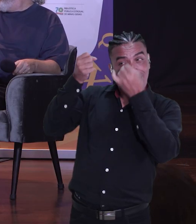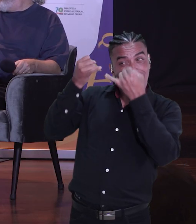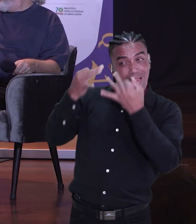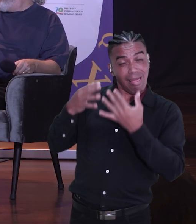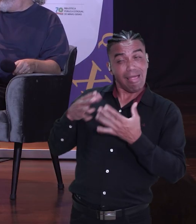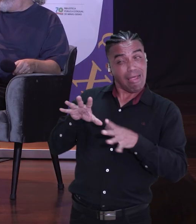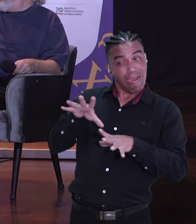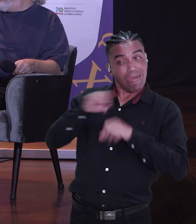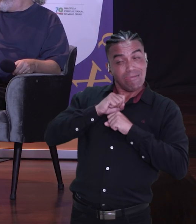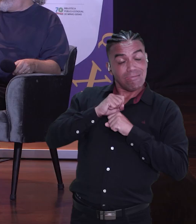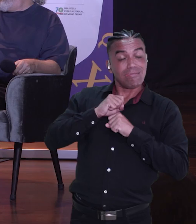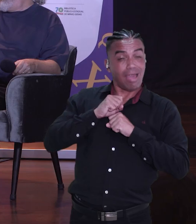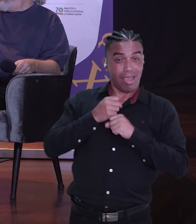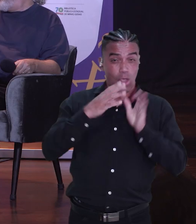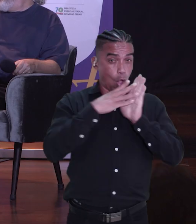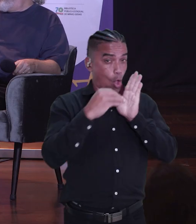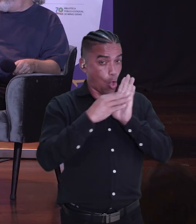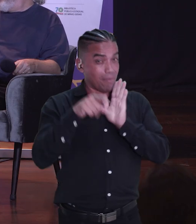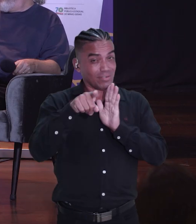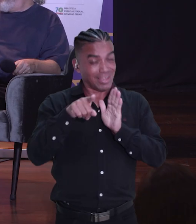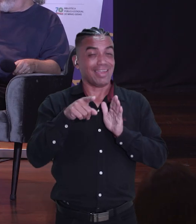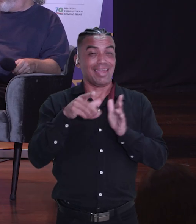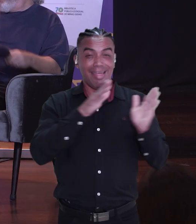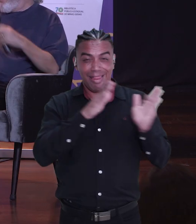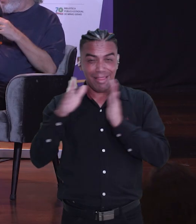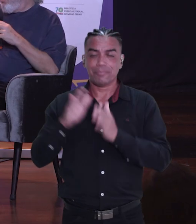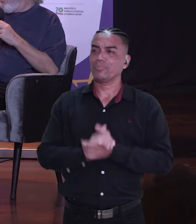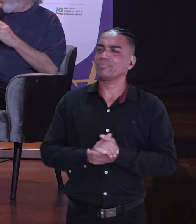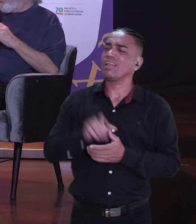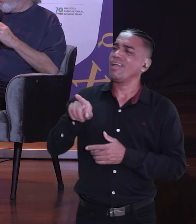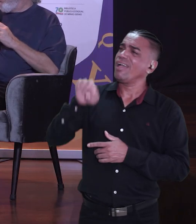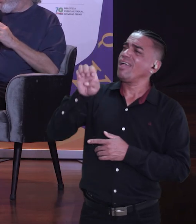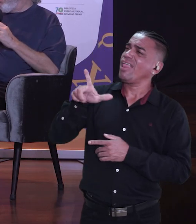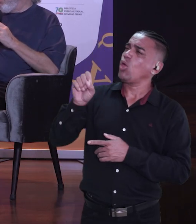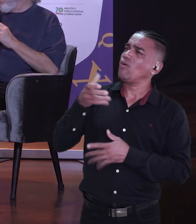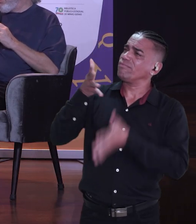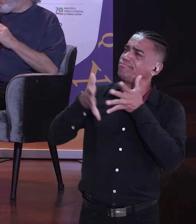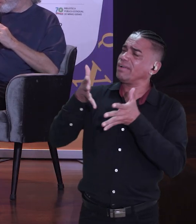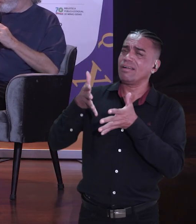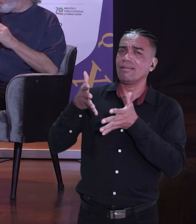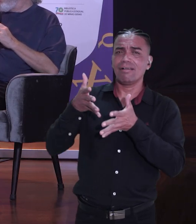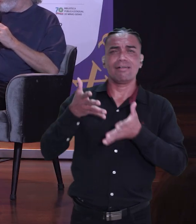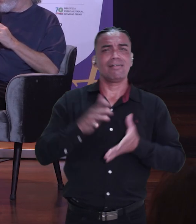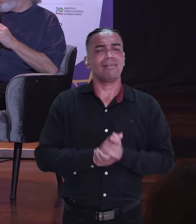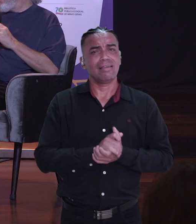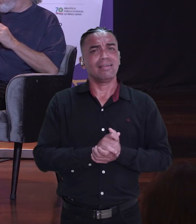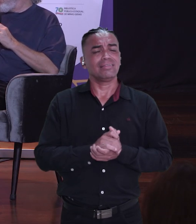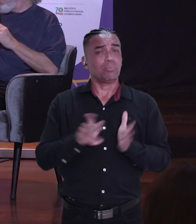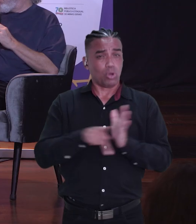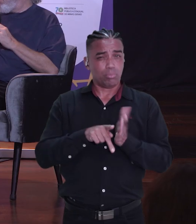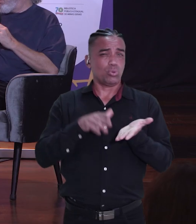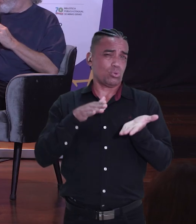foi me contaminando aos poucos, né? Talvez. Mas, Elô, então fala primeiro, o Pente de Vênus está